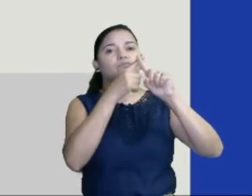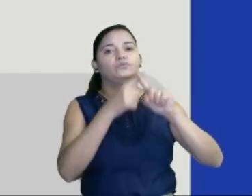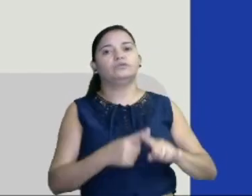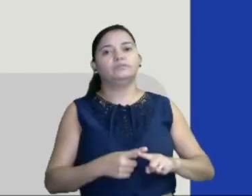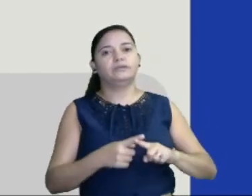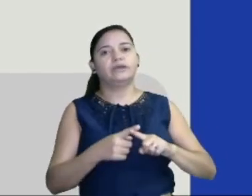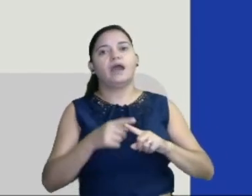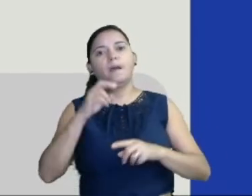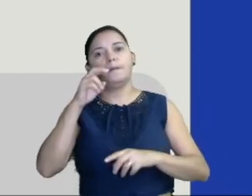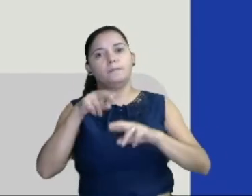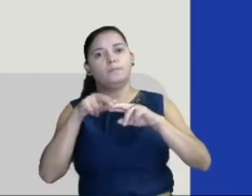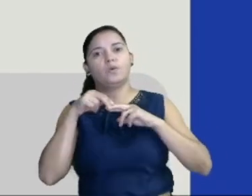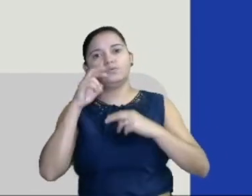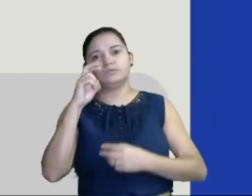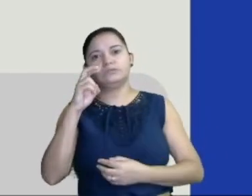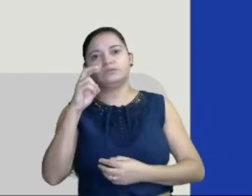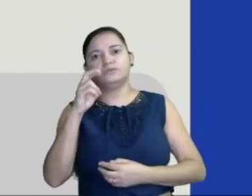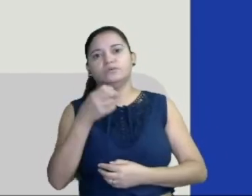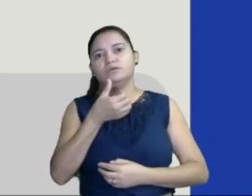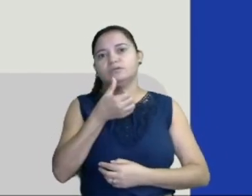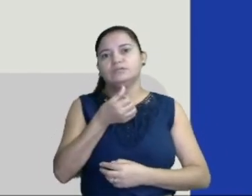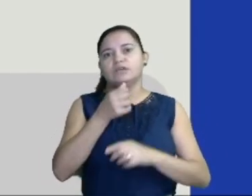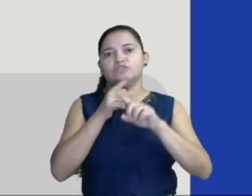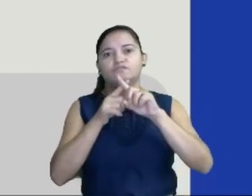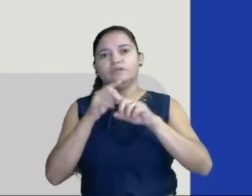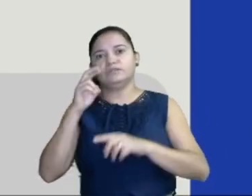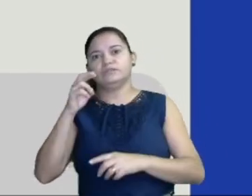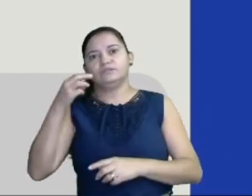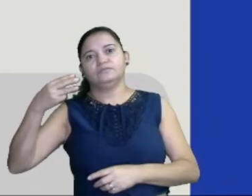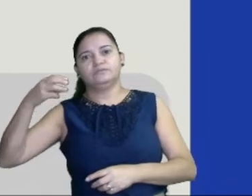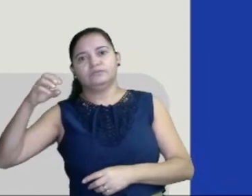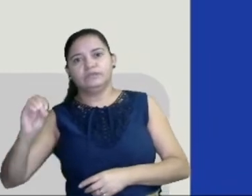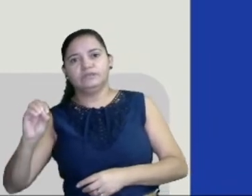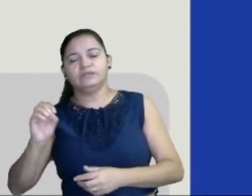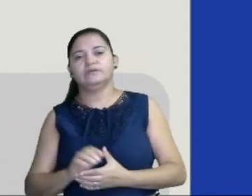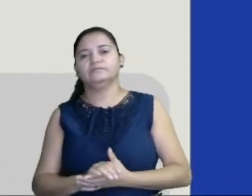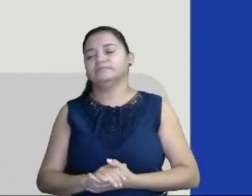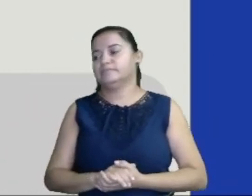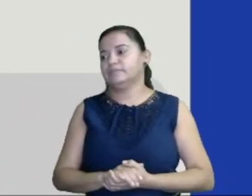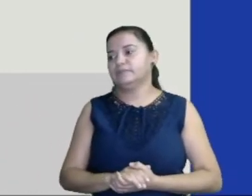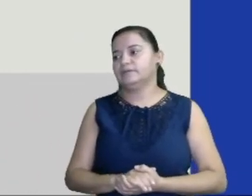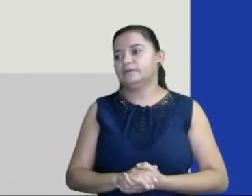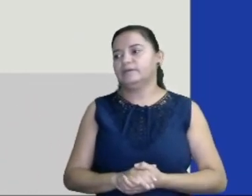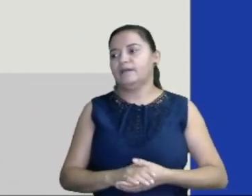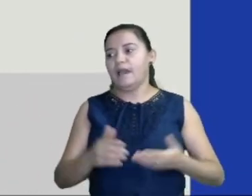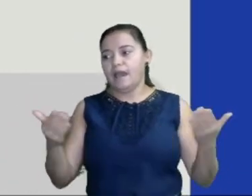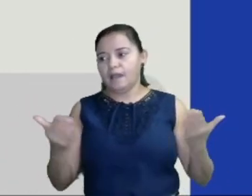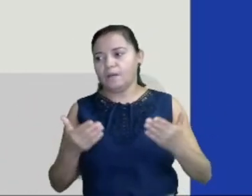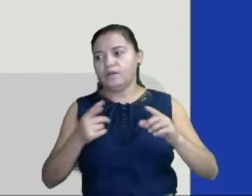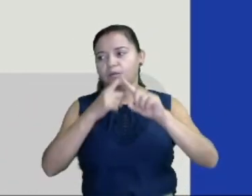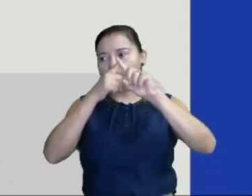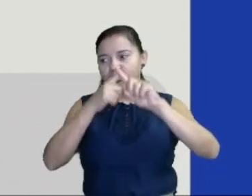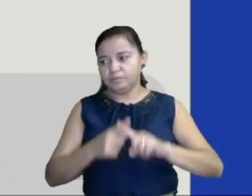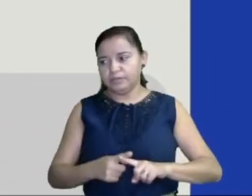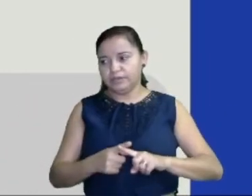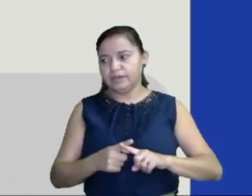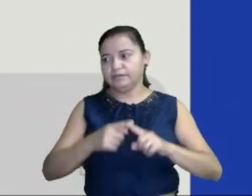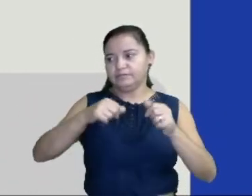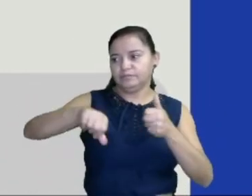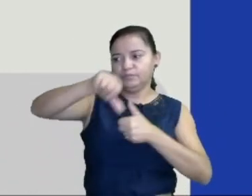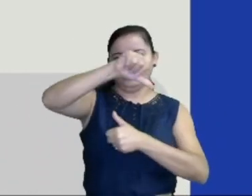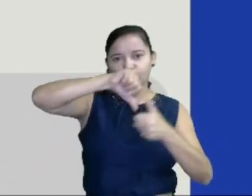os seis por cinco a gente vai ter o que seja 25 30 e aí multiplicando divisor 3 5 Mazda quanto